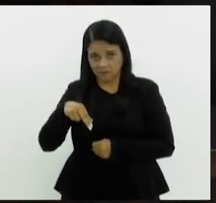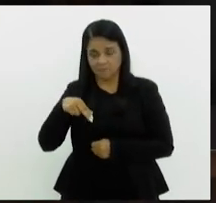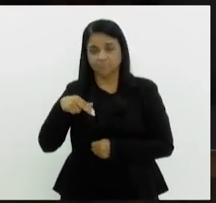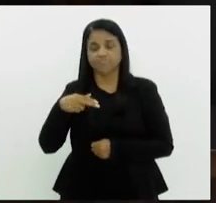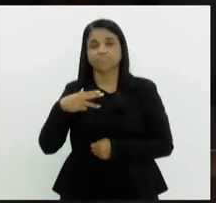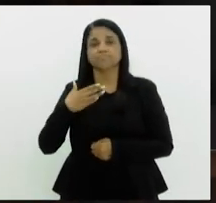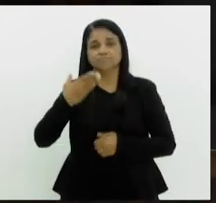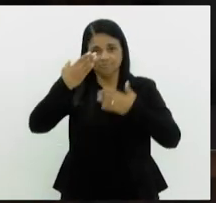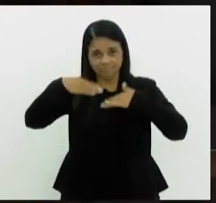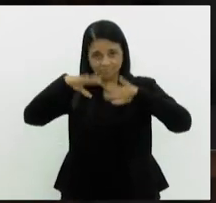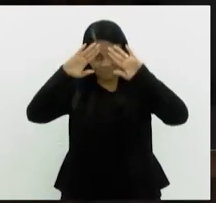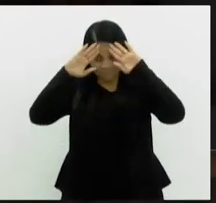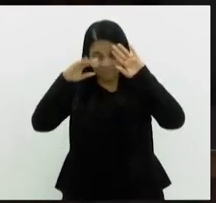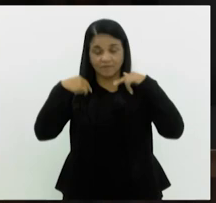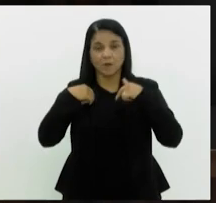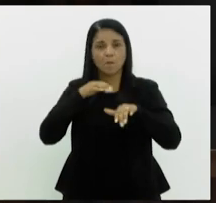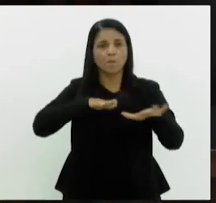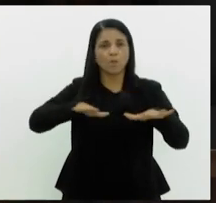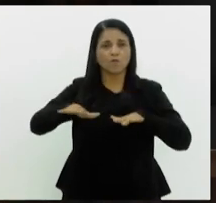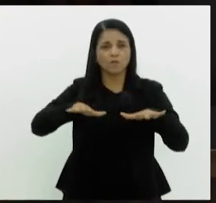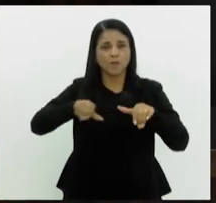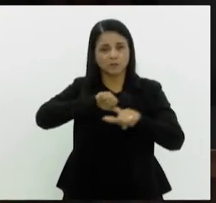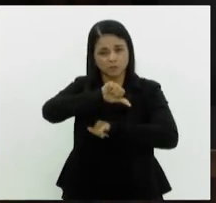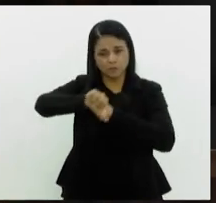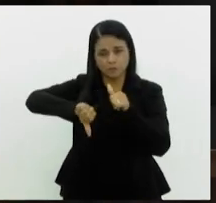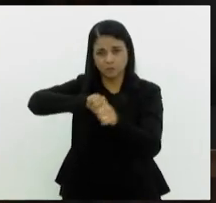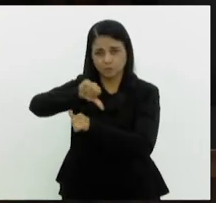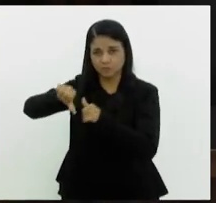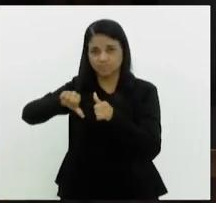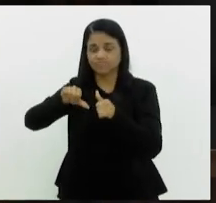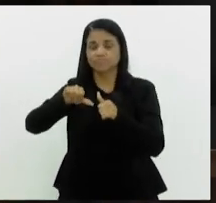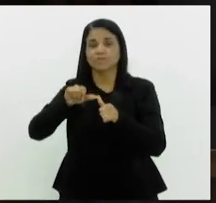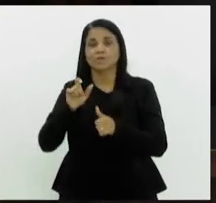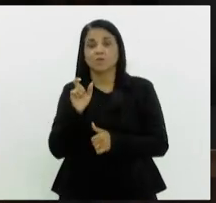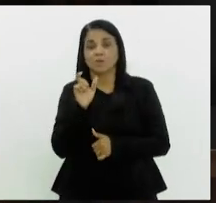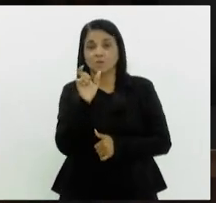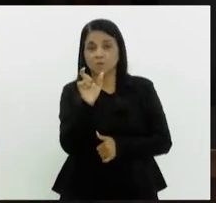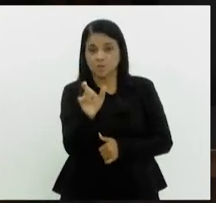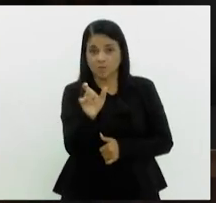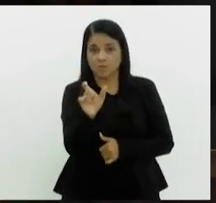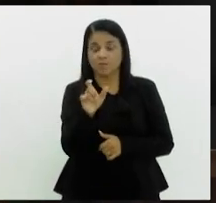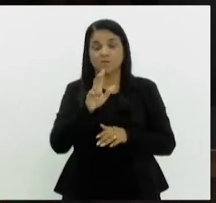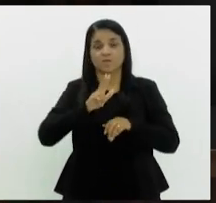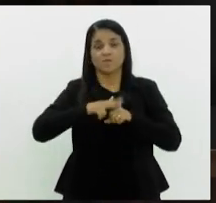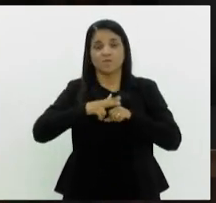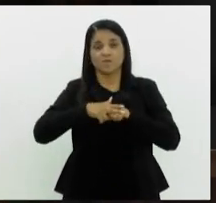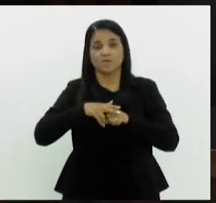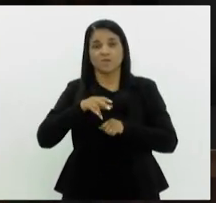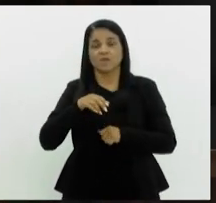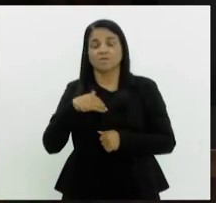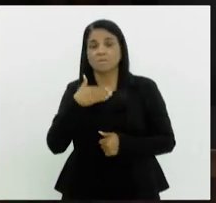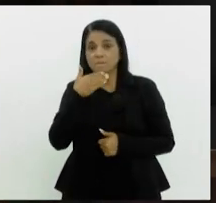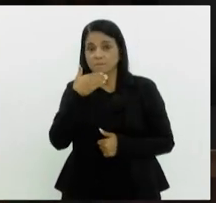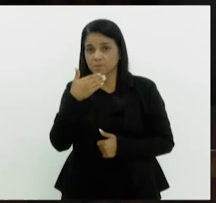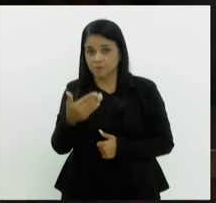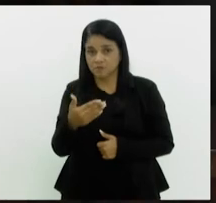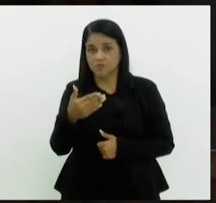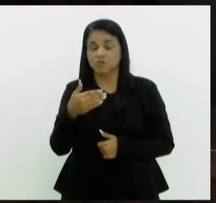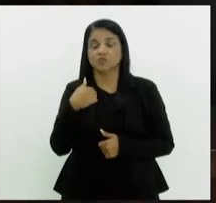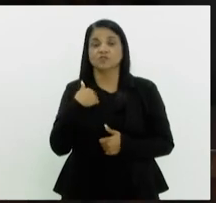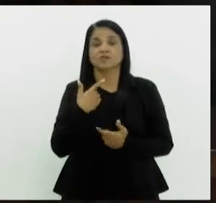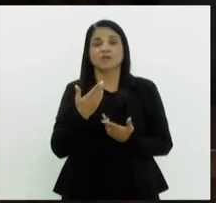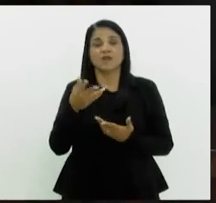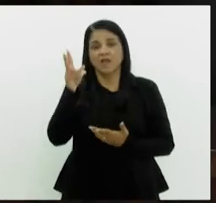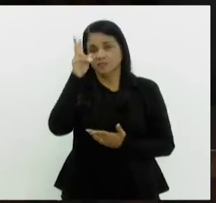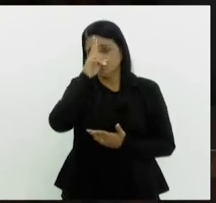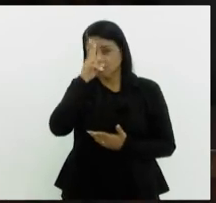movimento. Uso o verbo evocar com precisão, pois ter a presença de Helena Teodoro aqui é evocar a